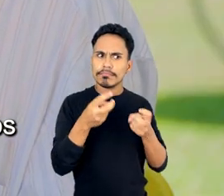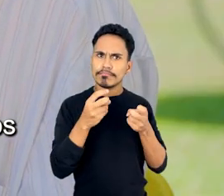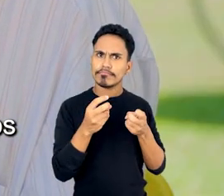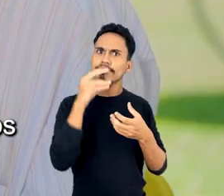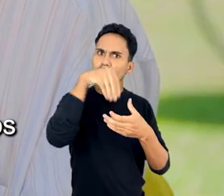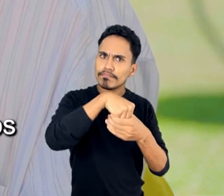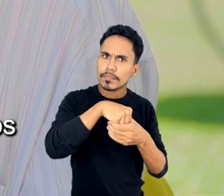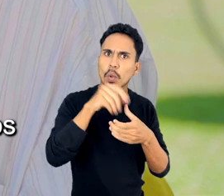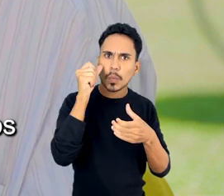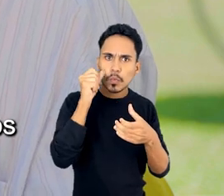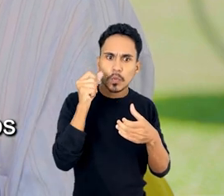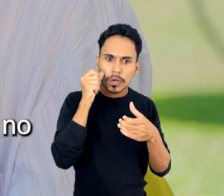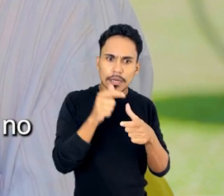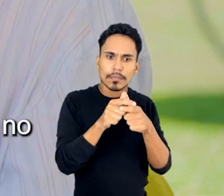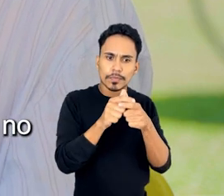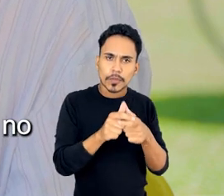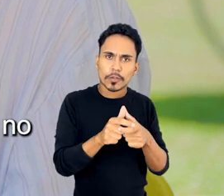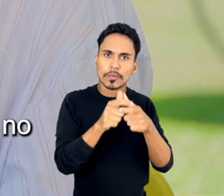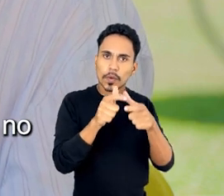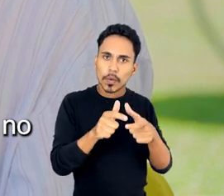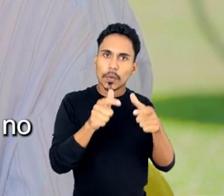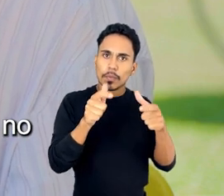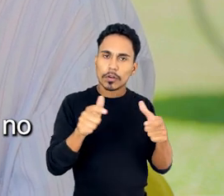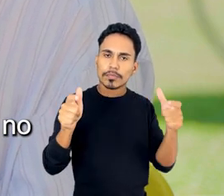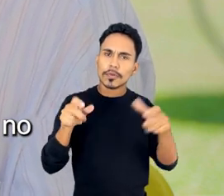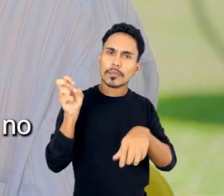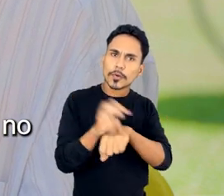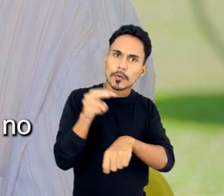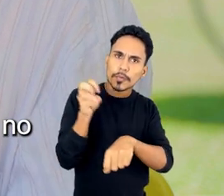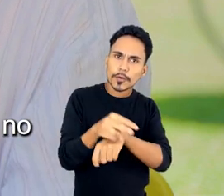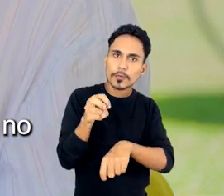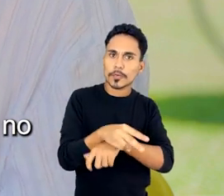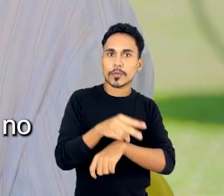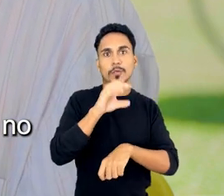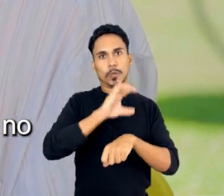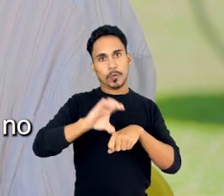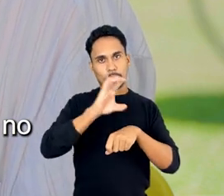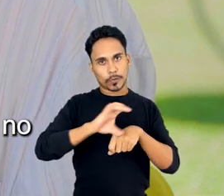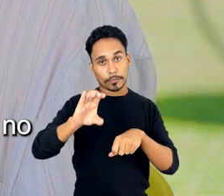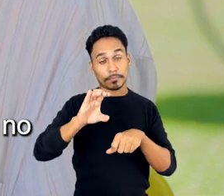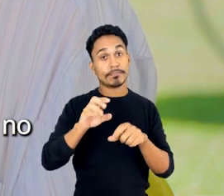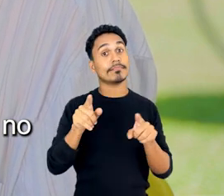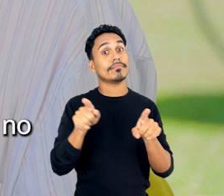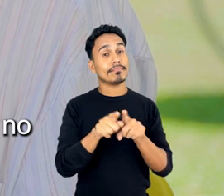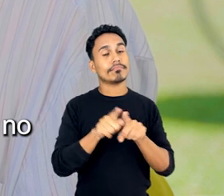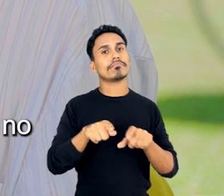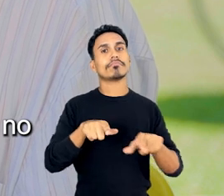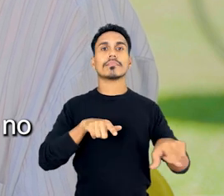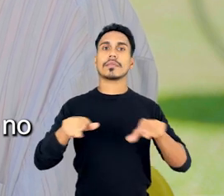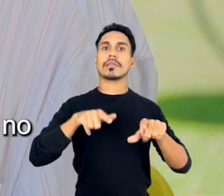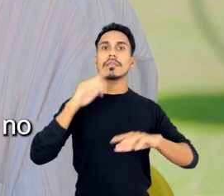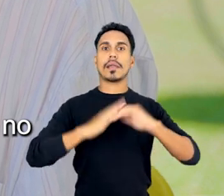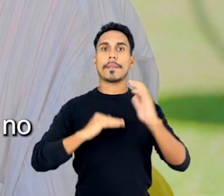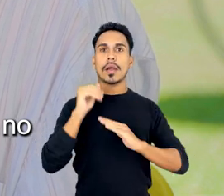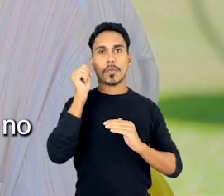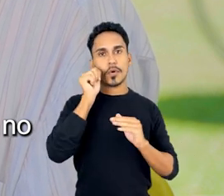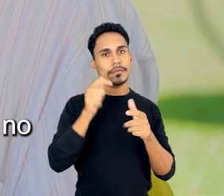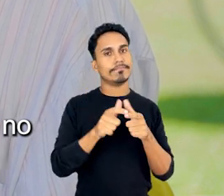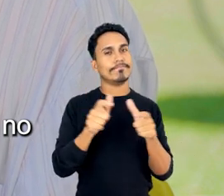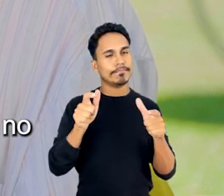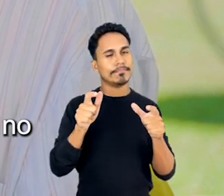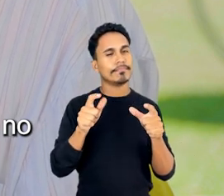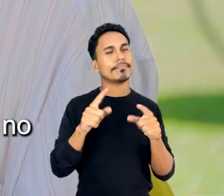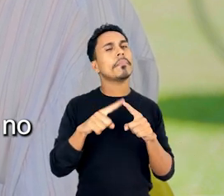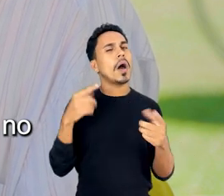tem eh tem mulheres cursando e também a absorção no mercado de trabalho mas